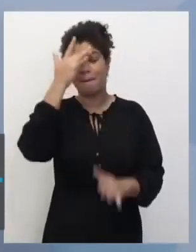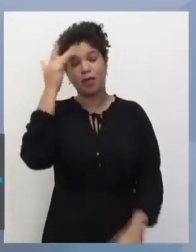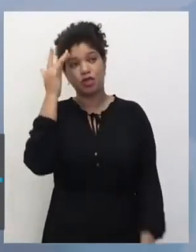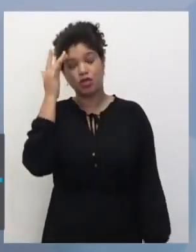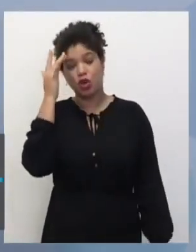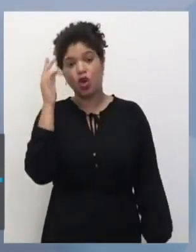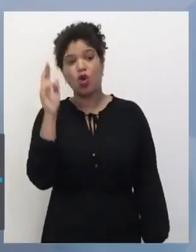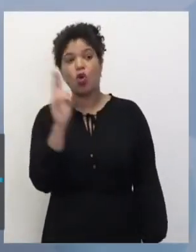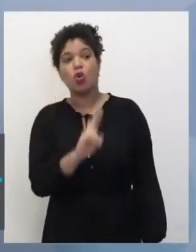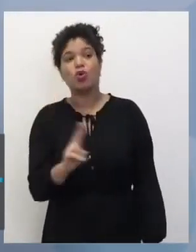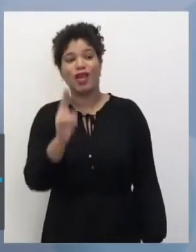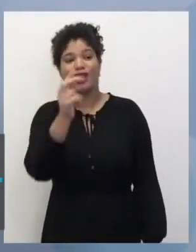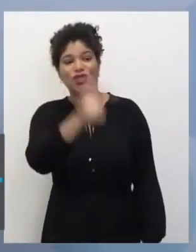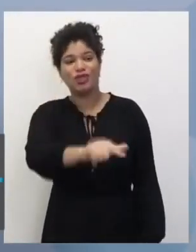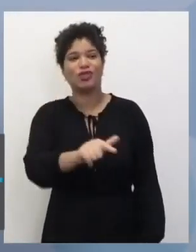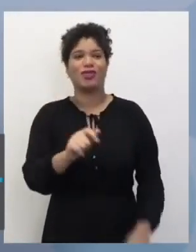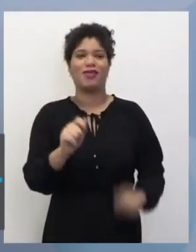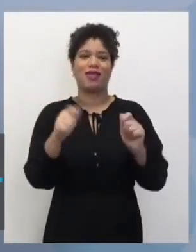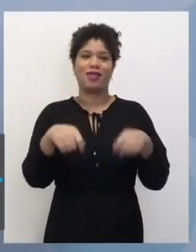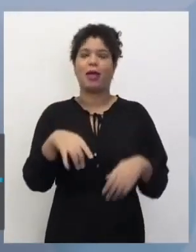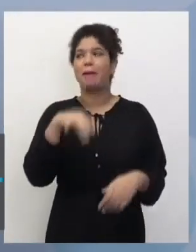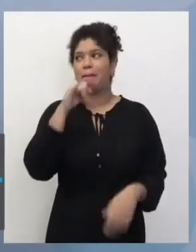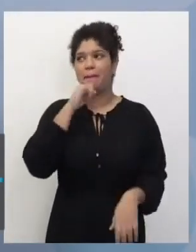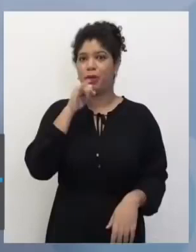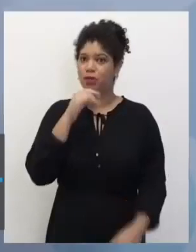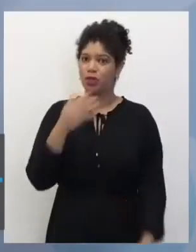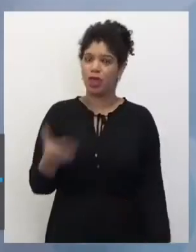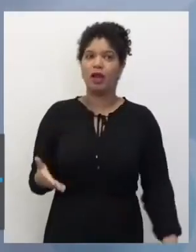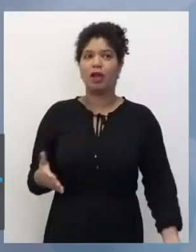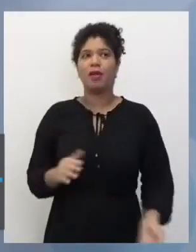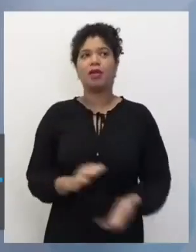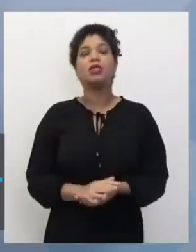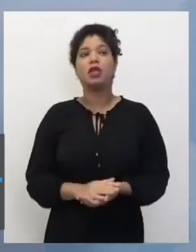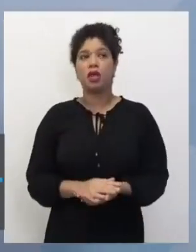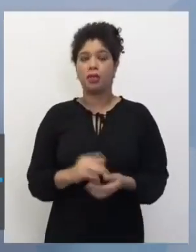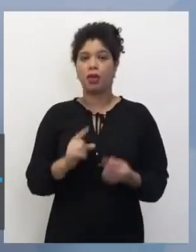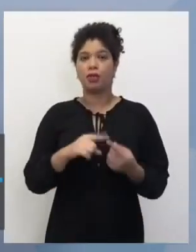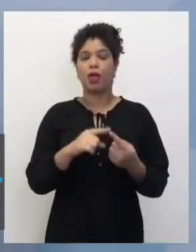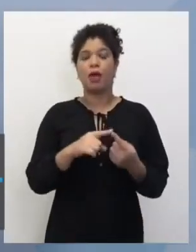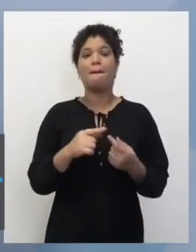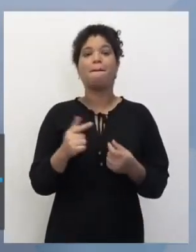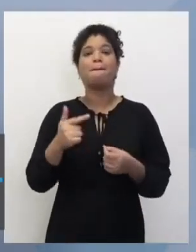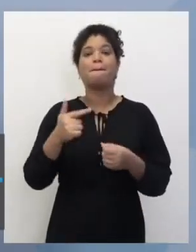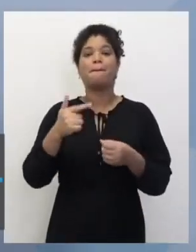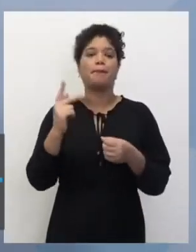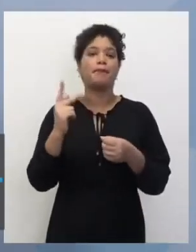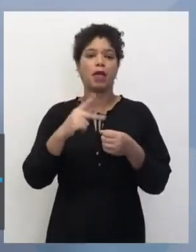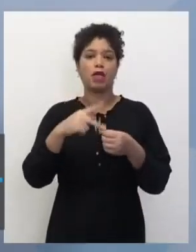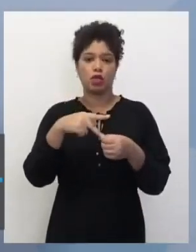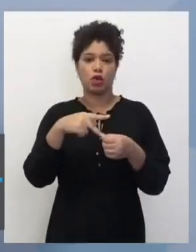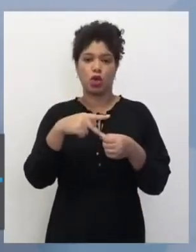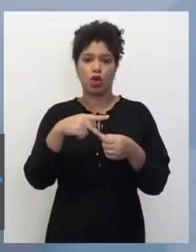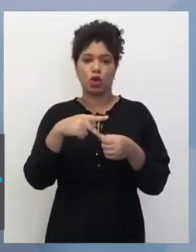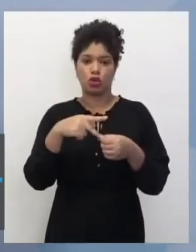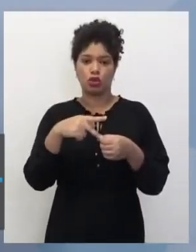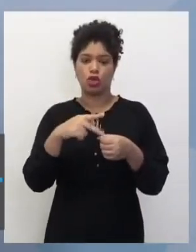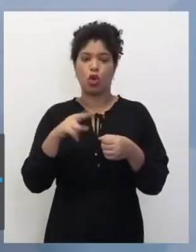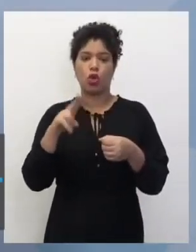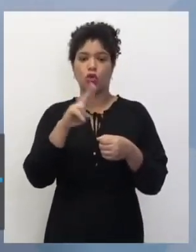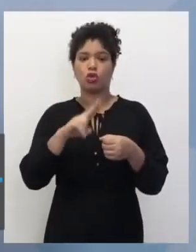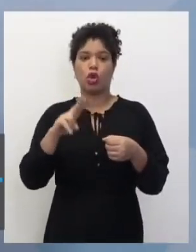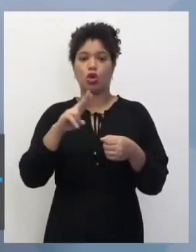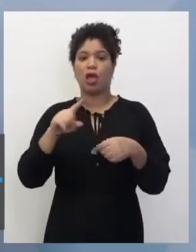que pode ser reposto. Vou dar um exemplo do não renovável, petróleo. Uma hora vai acabar. Tá? Agora